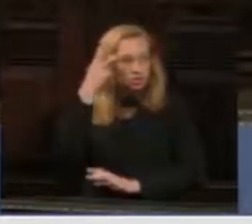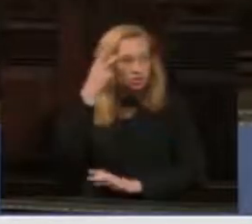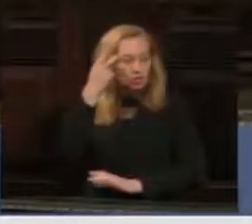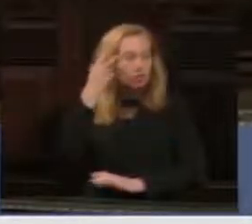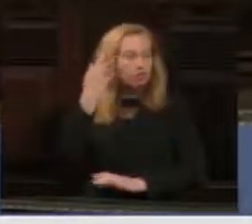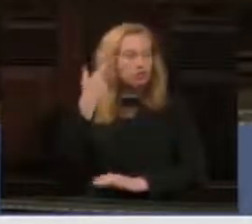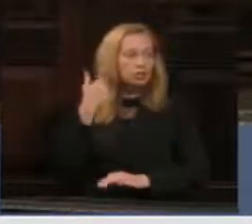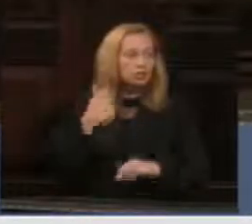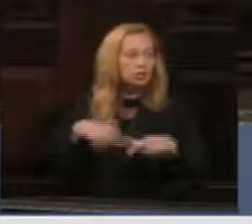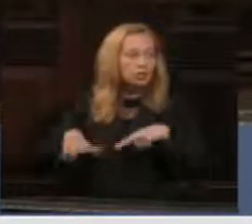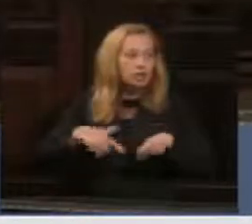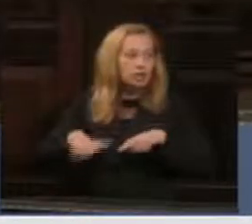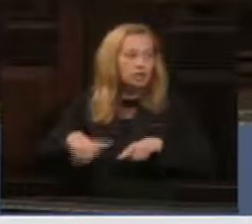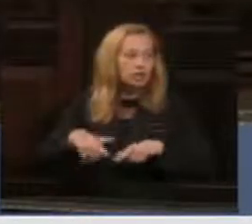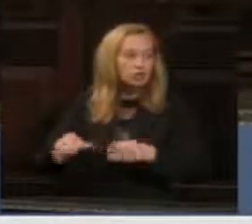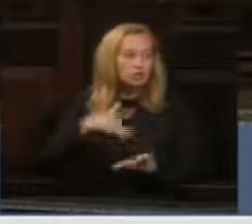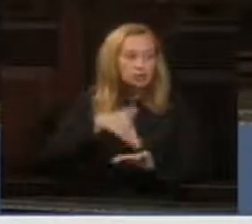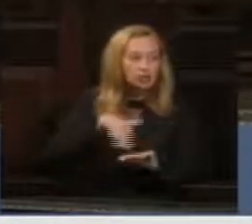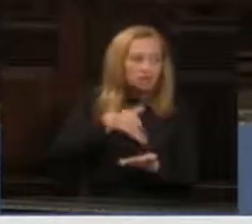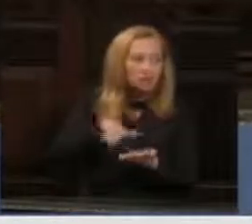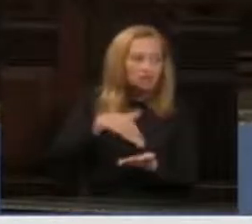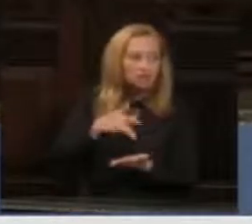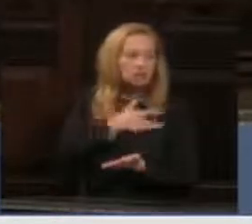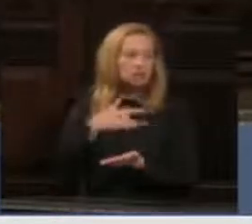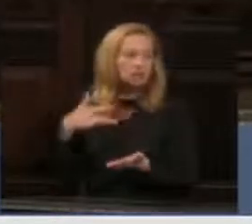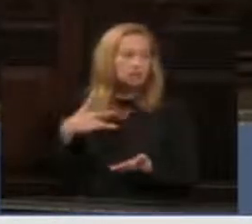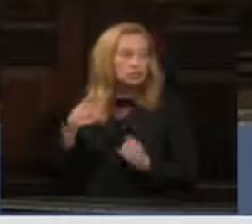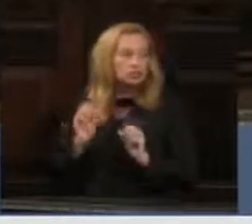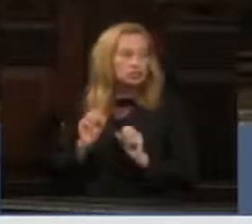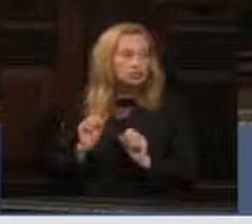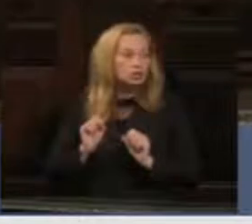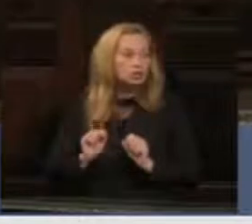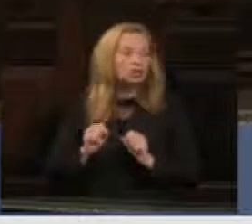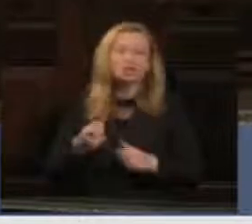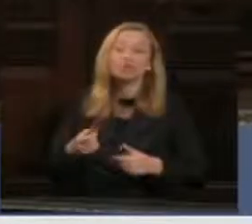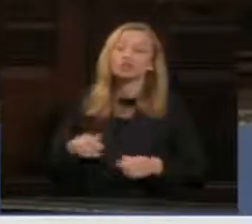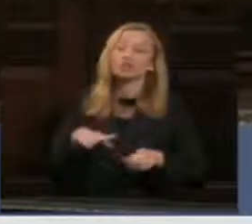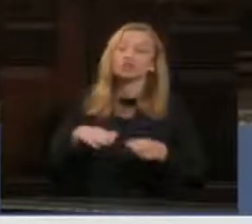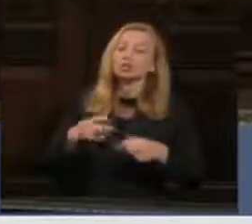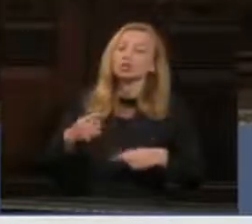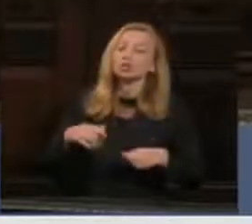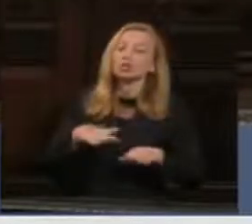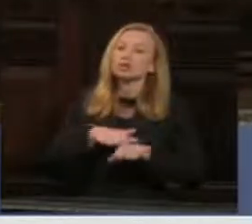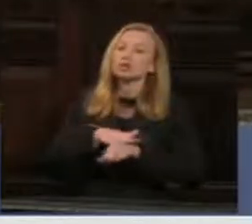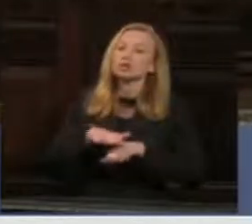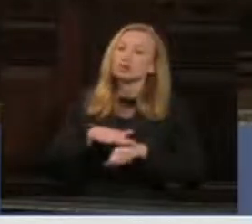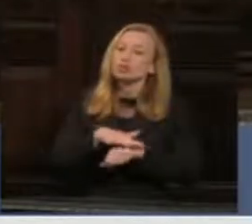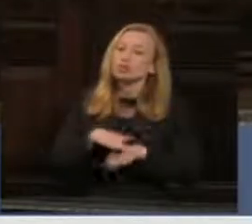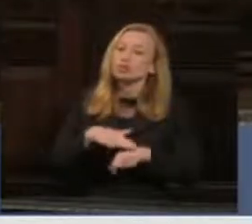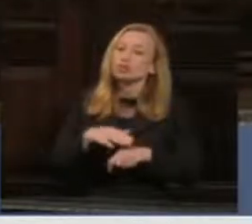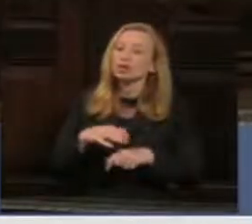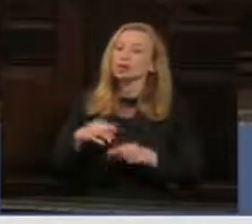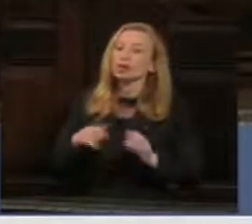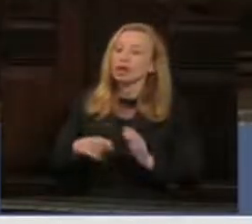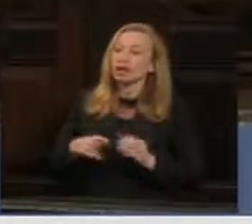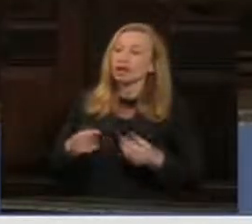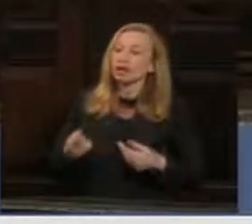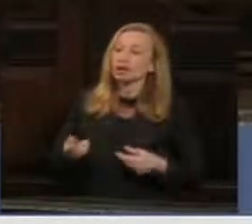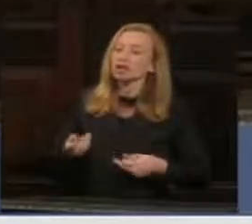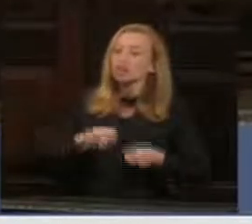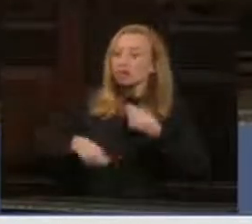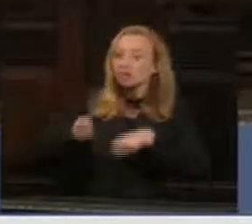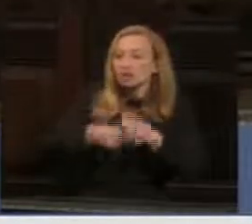Estadual de Saúde, que tivessem assento às mesas de negociação para a implementação do PCCS. E há